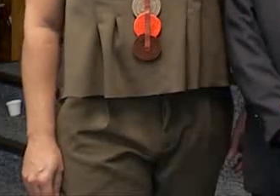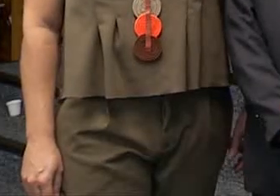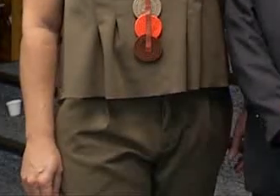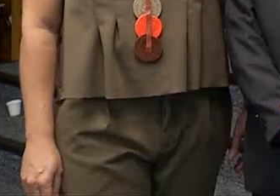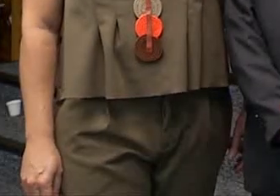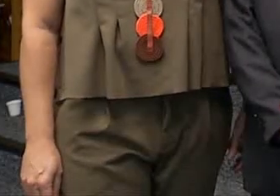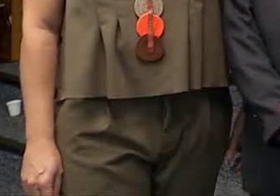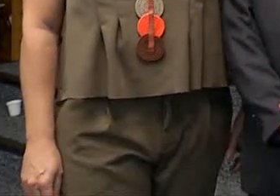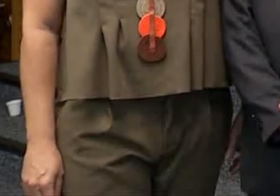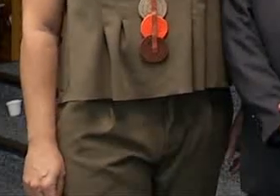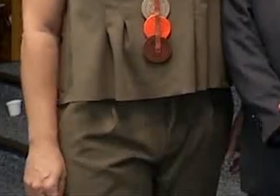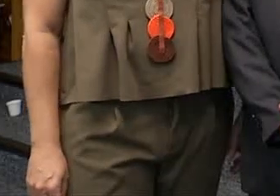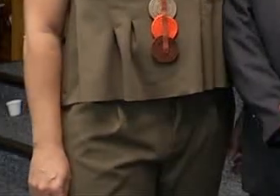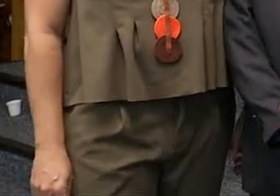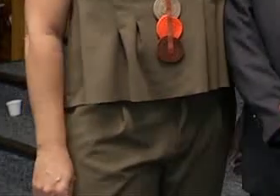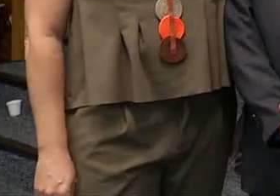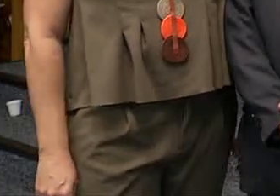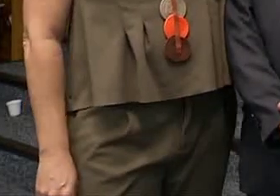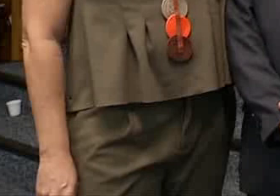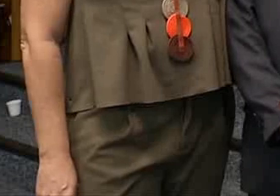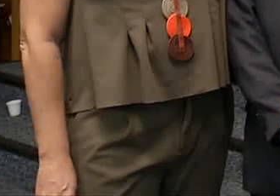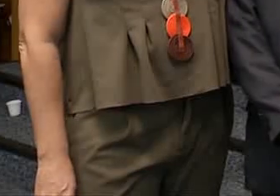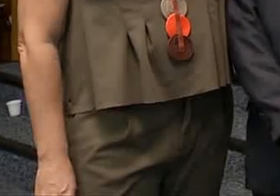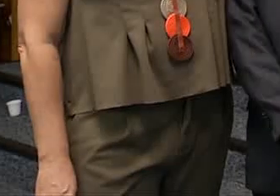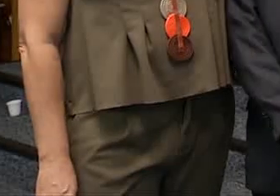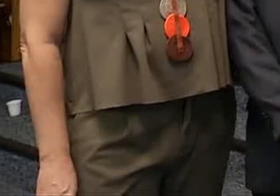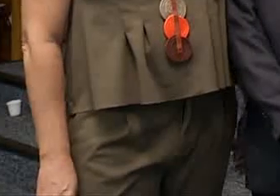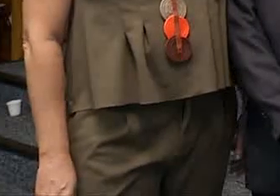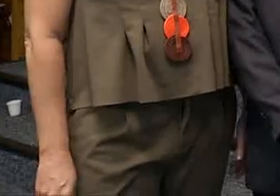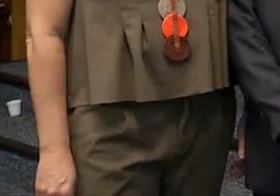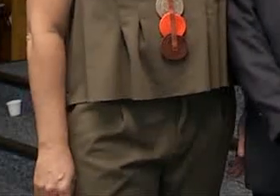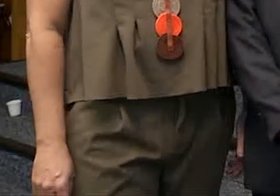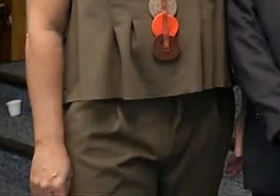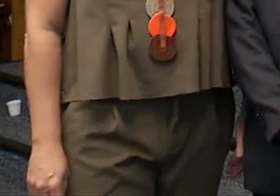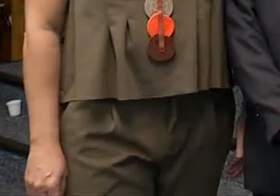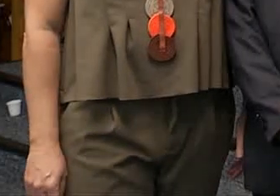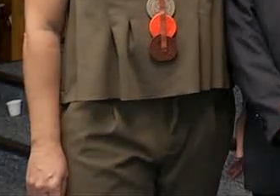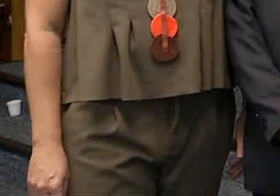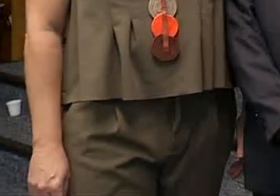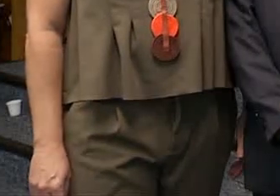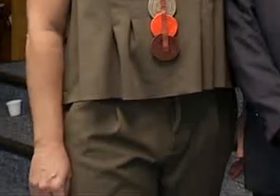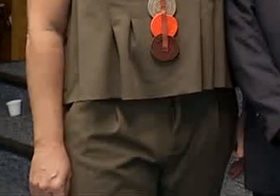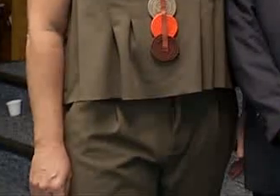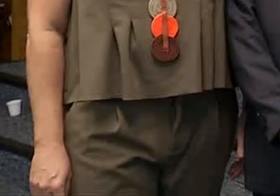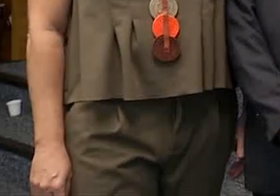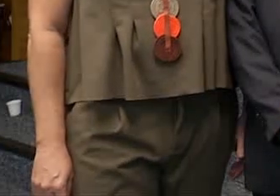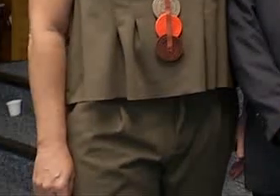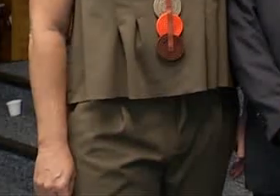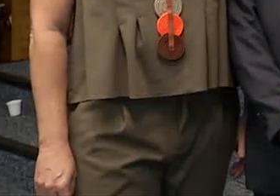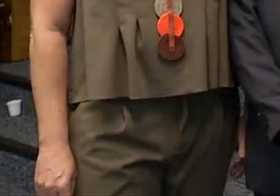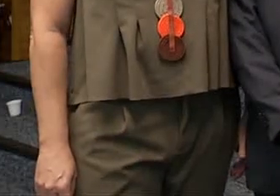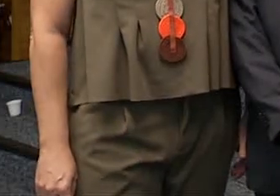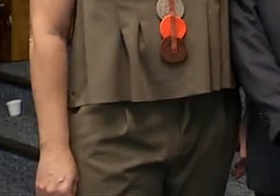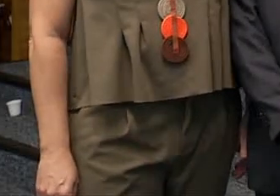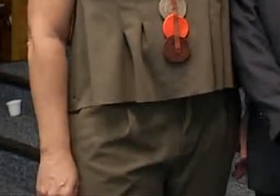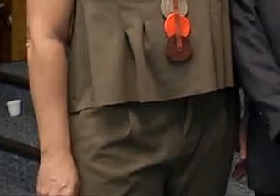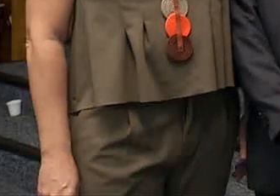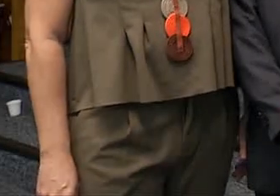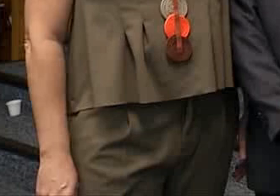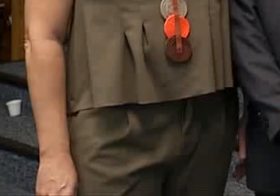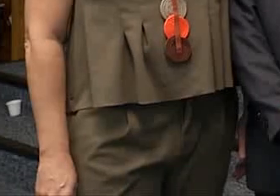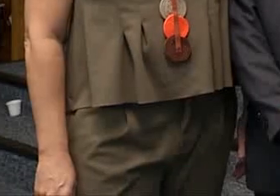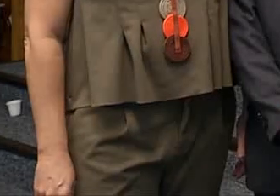de segundo pai. No final da residência, em janeiro de 1992, foi convidado pelos professores da faculdade